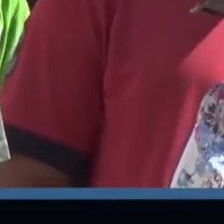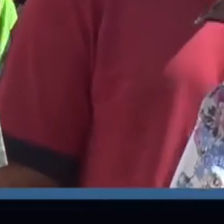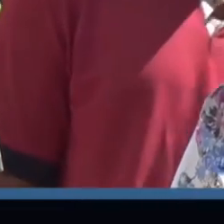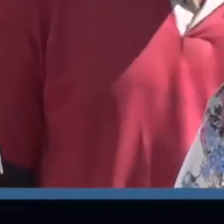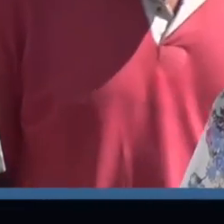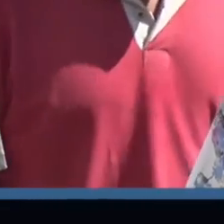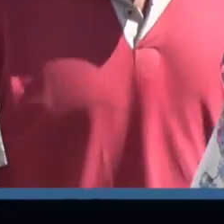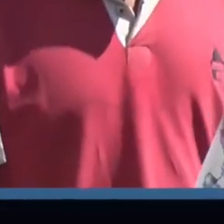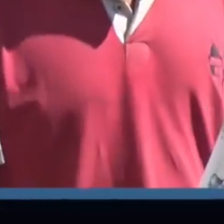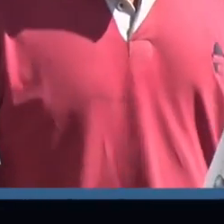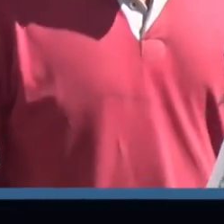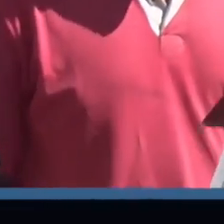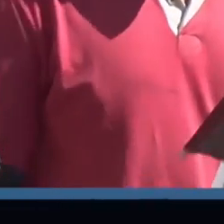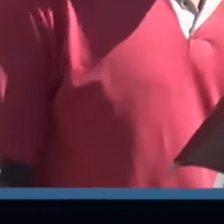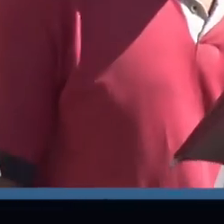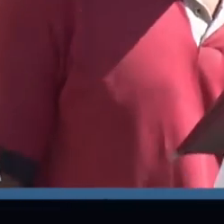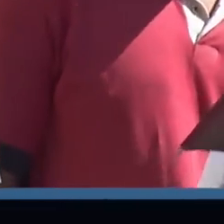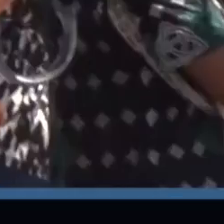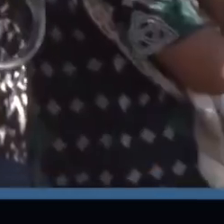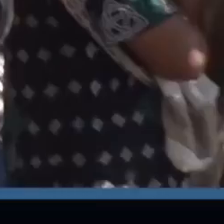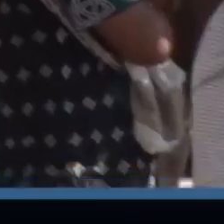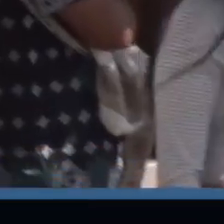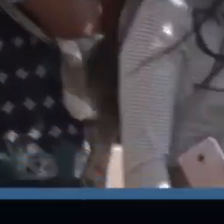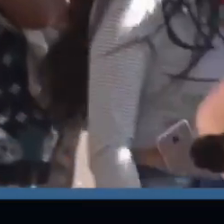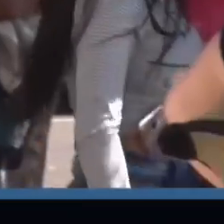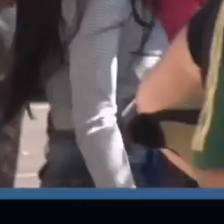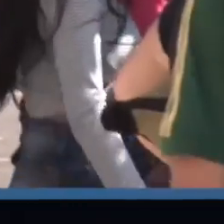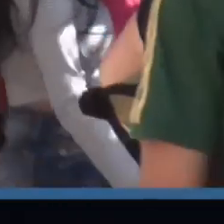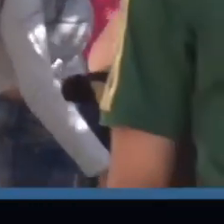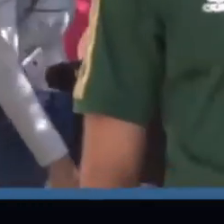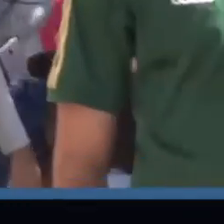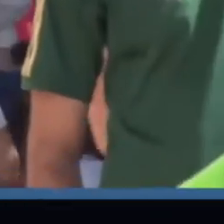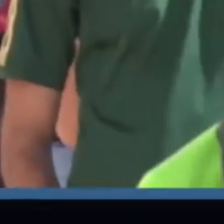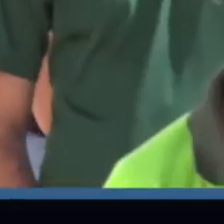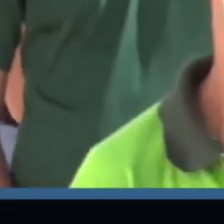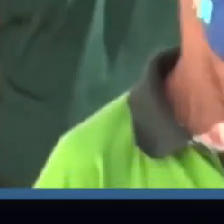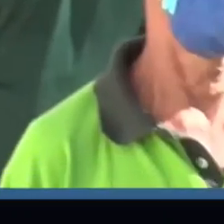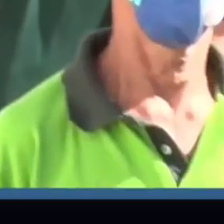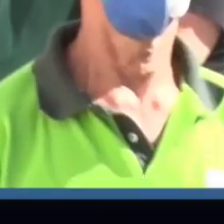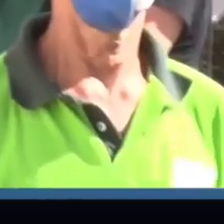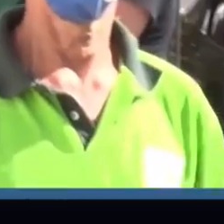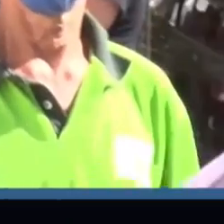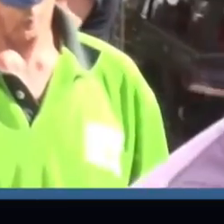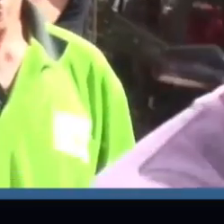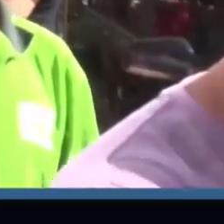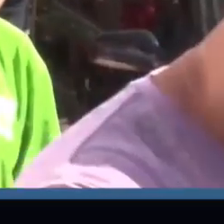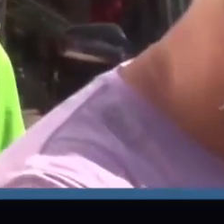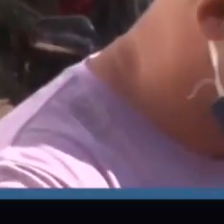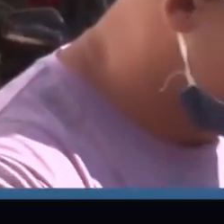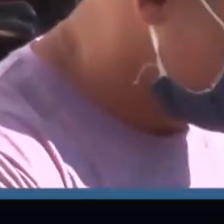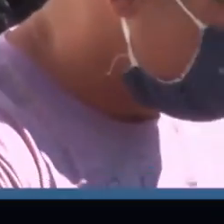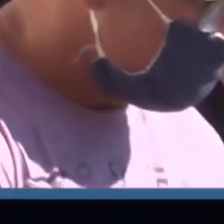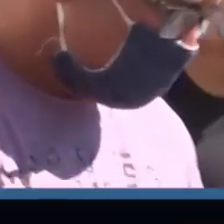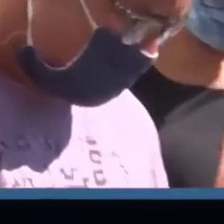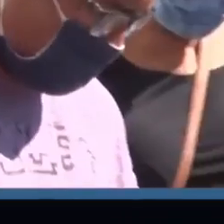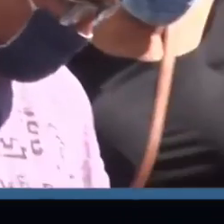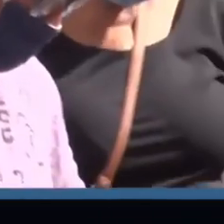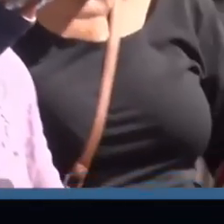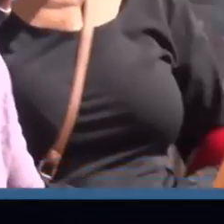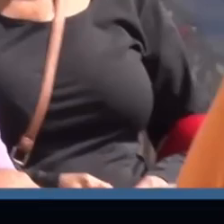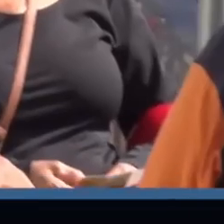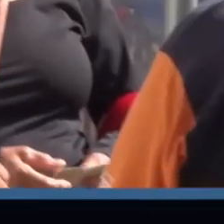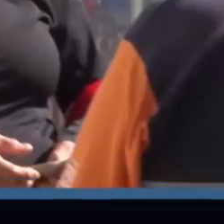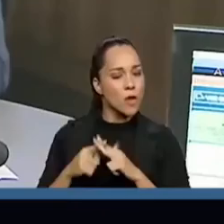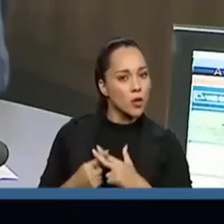continuam impedidos de solicitar o auxílio emergencial. E de acordo com o ministro, o banco de dados irá evitar